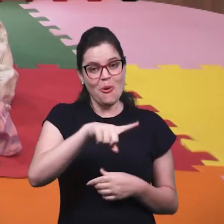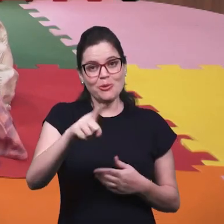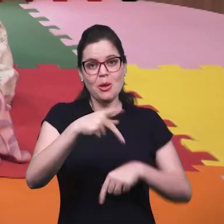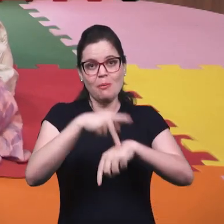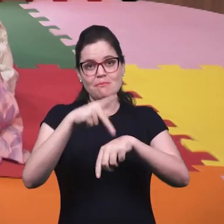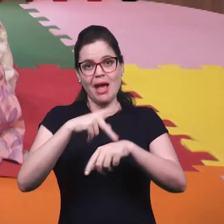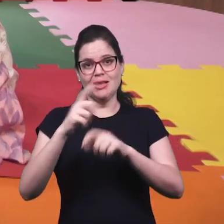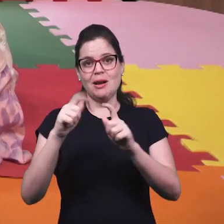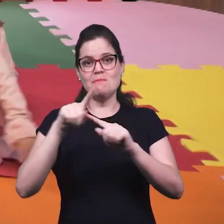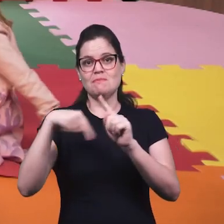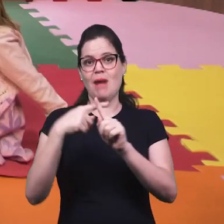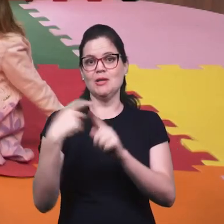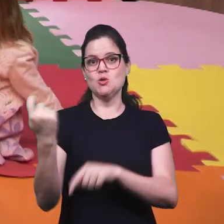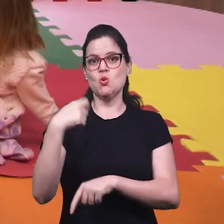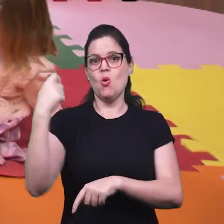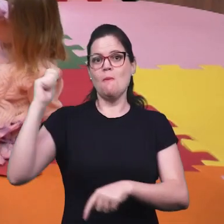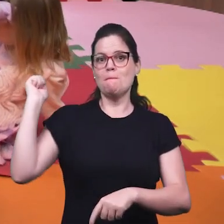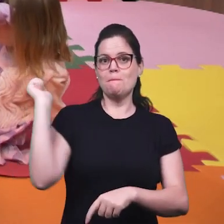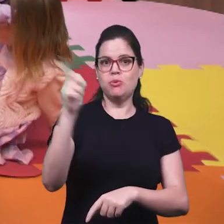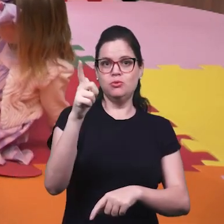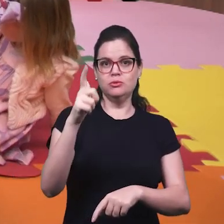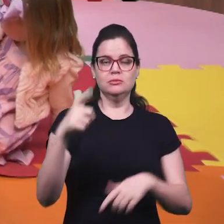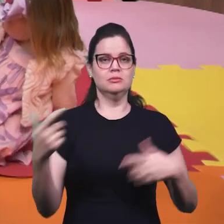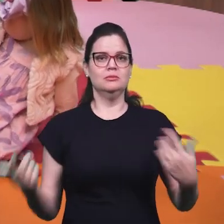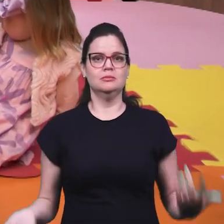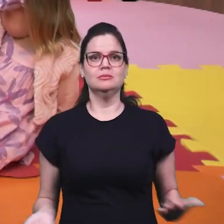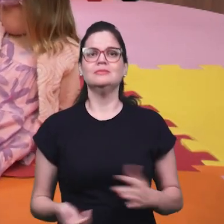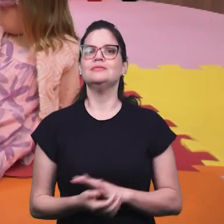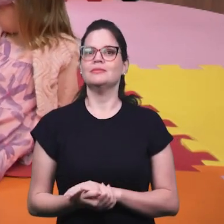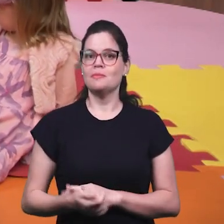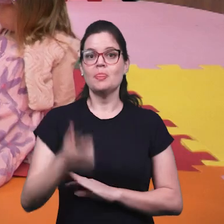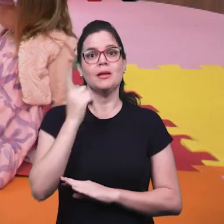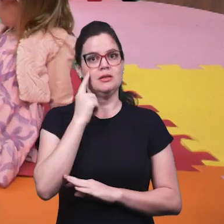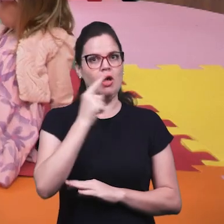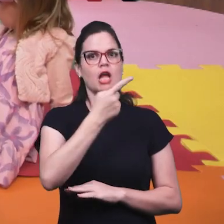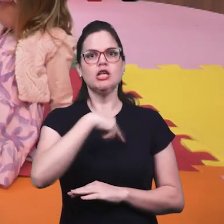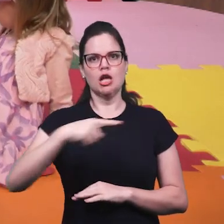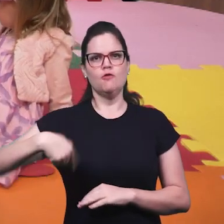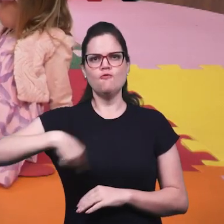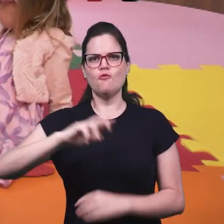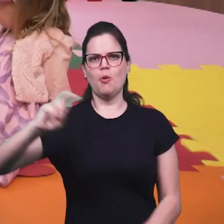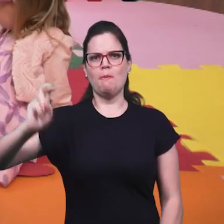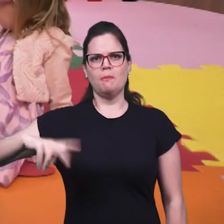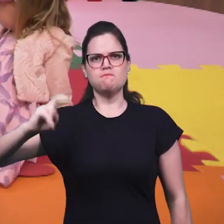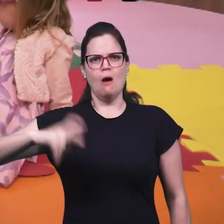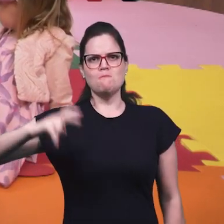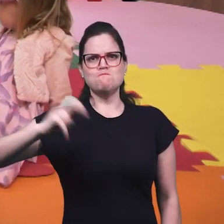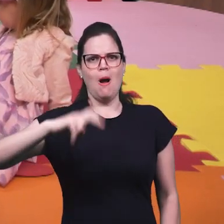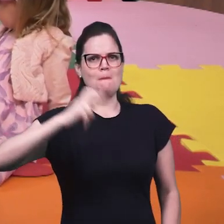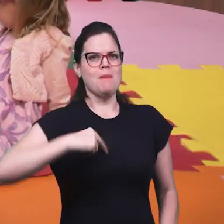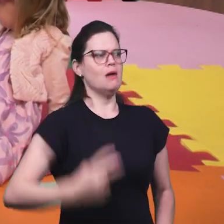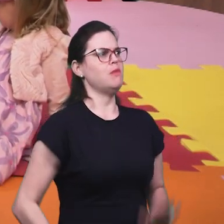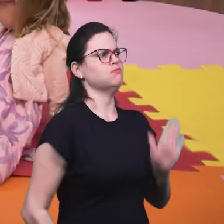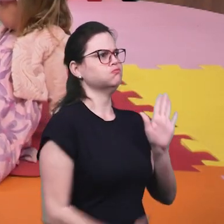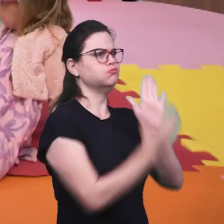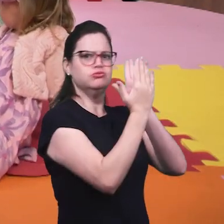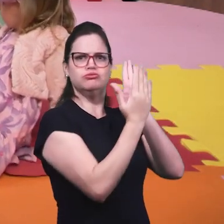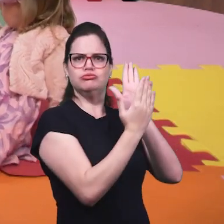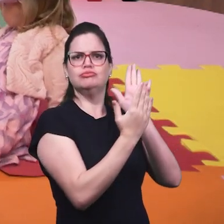gigante. E aí, para enfrentar o gigante. Aí